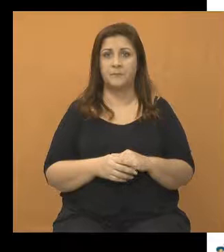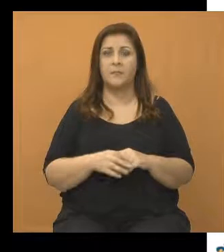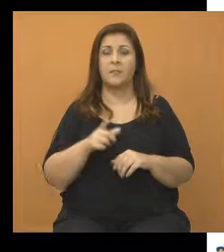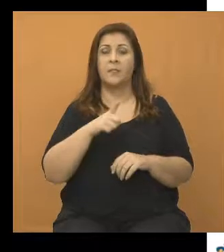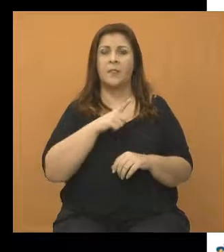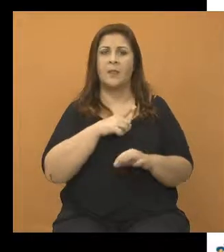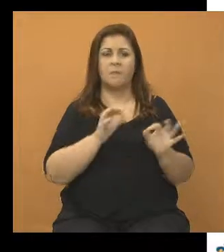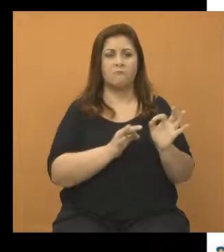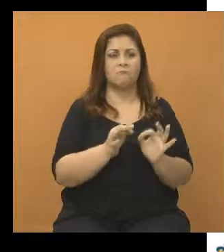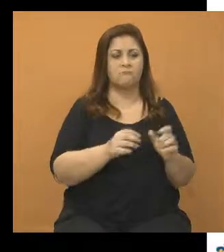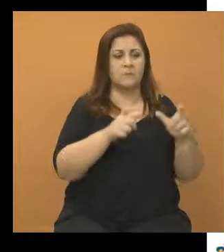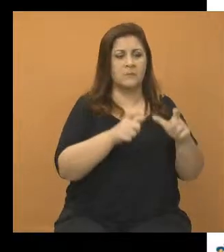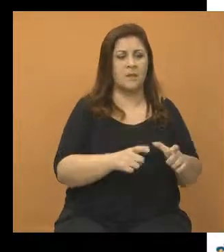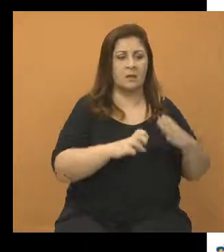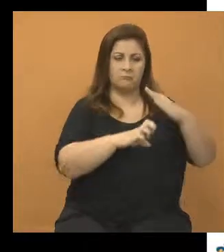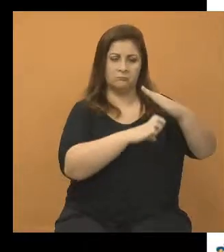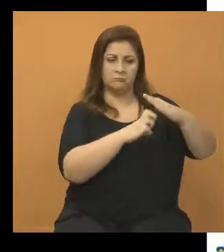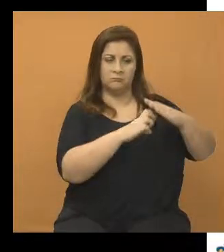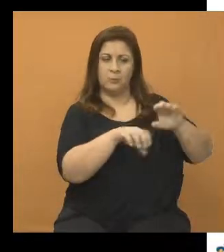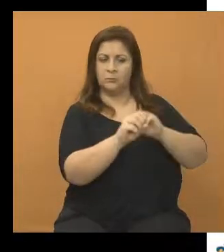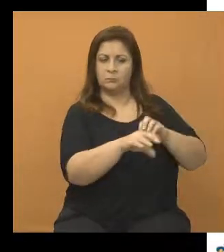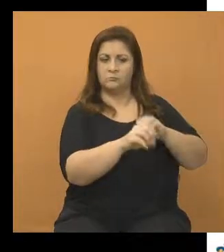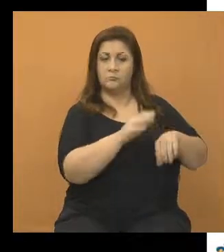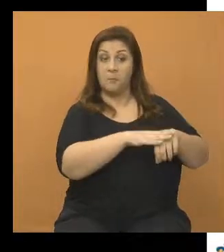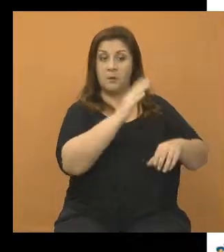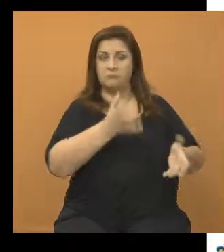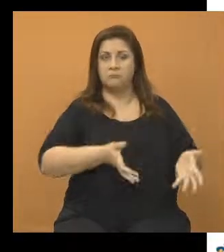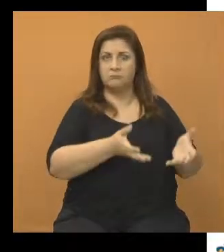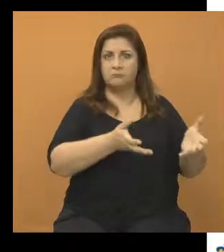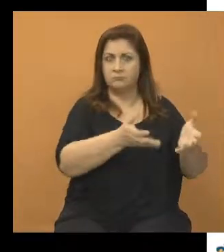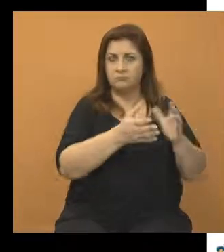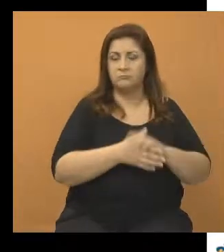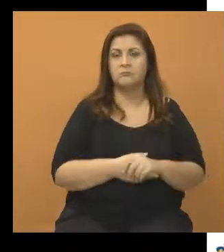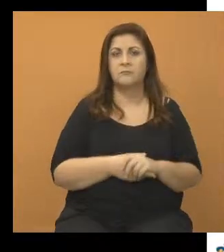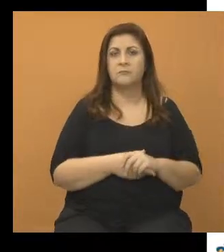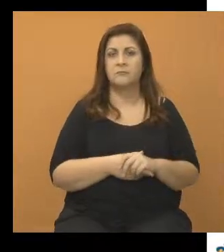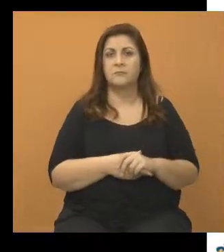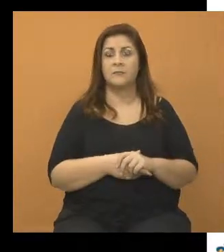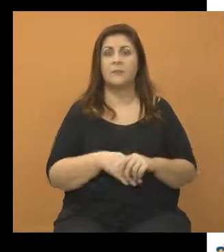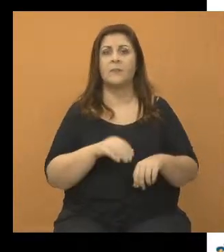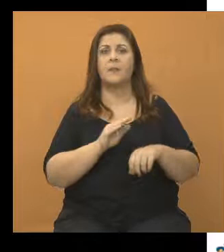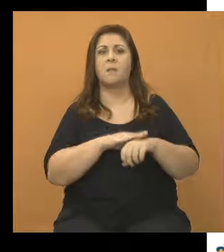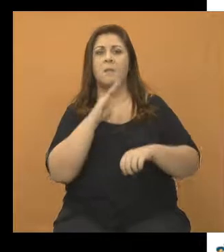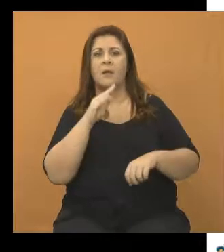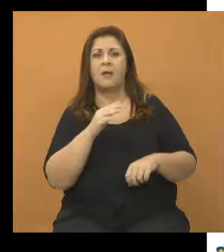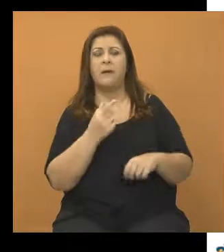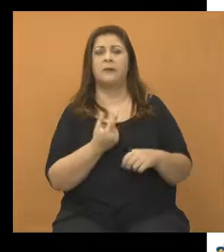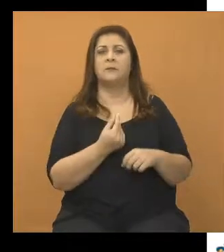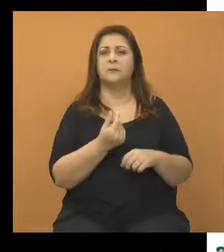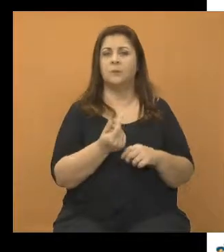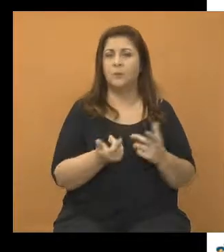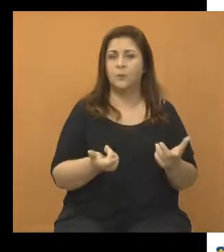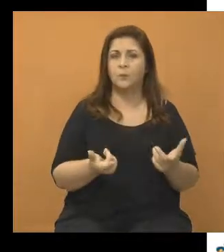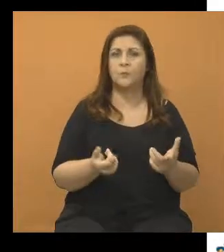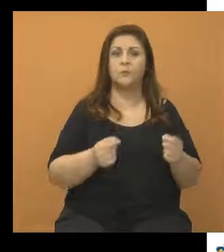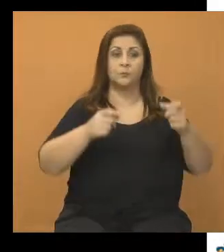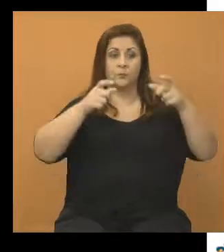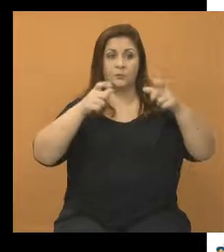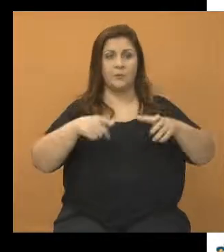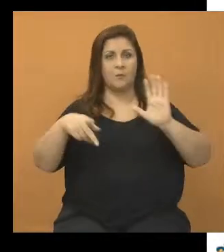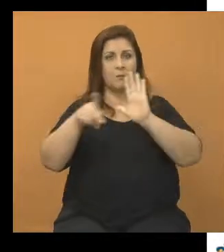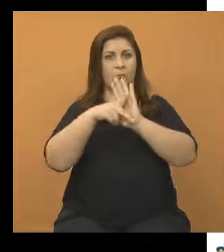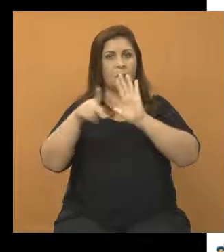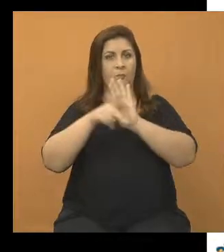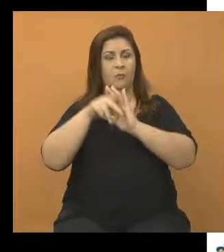negócios criativos, a gente vai aumentar os recursos nos editais, território cultural,